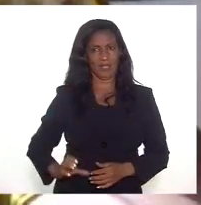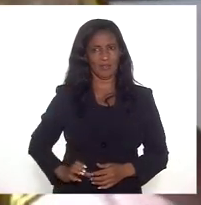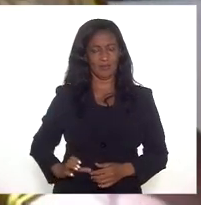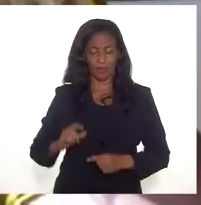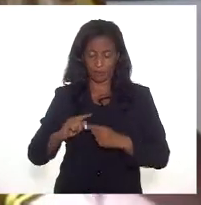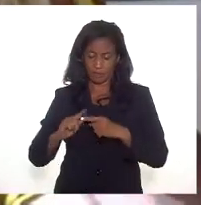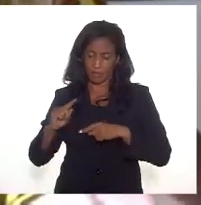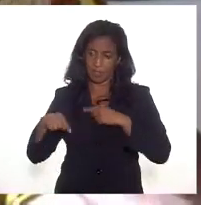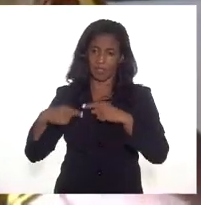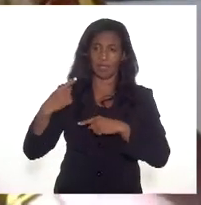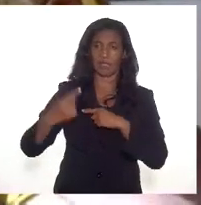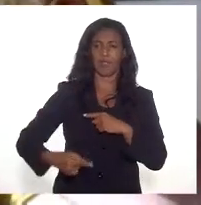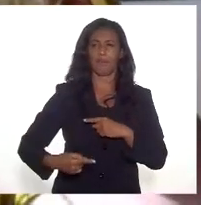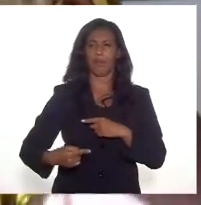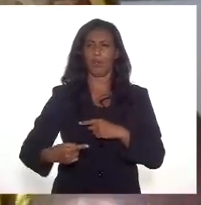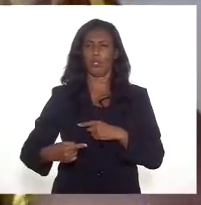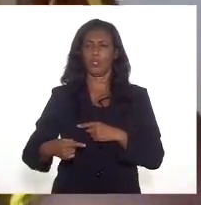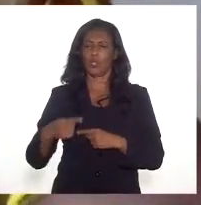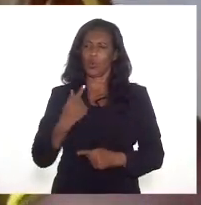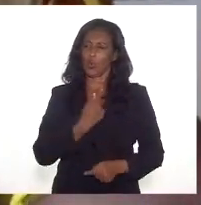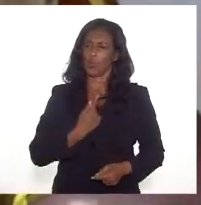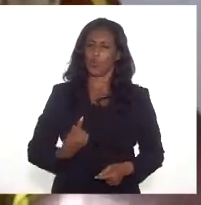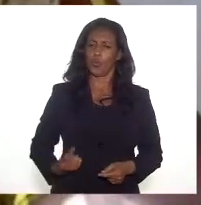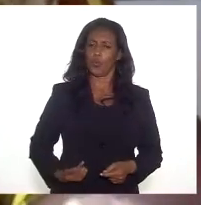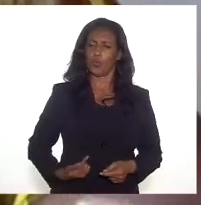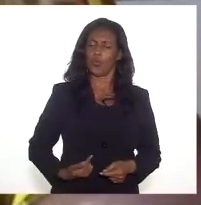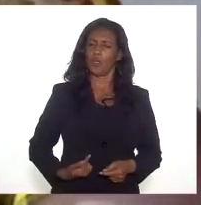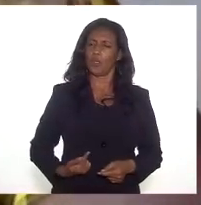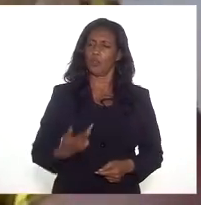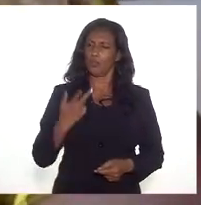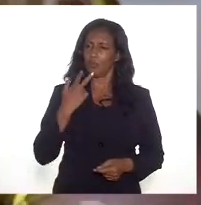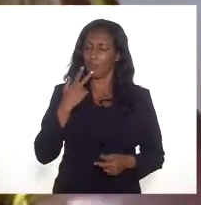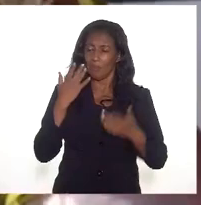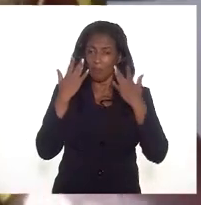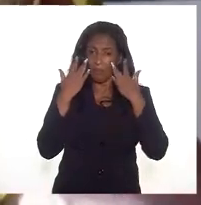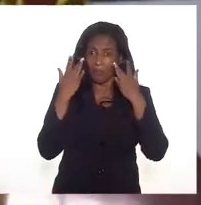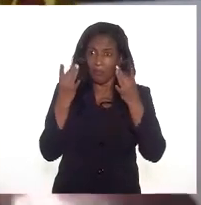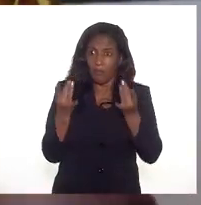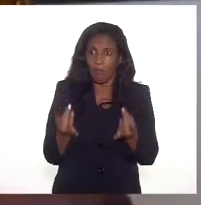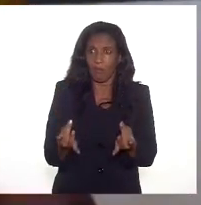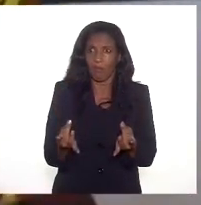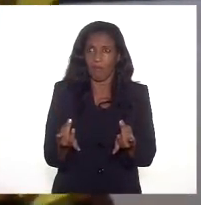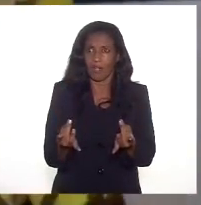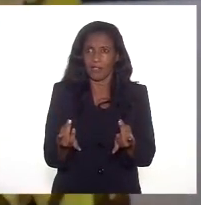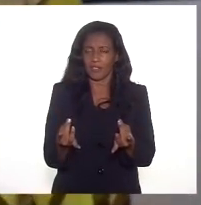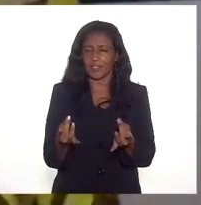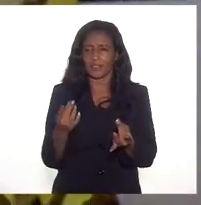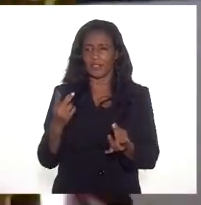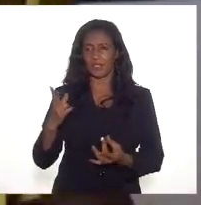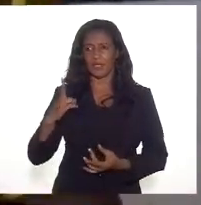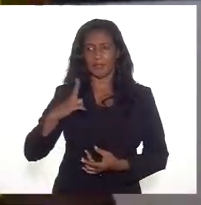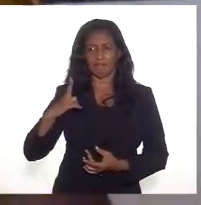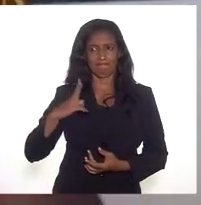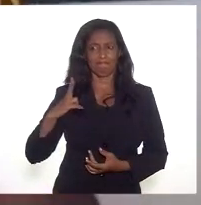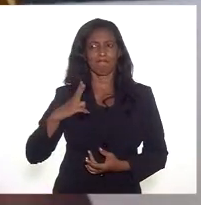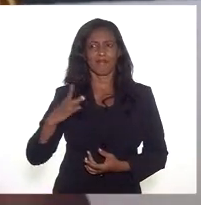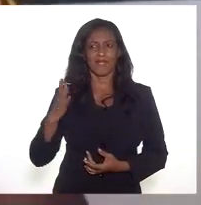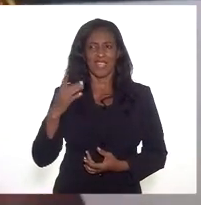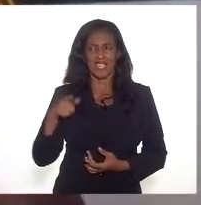posteriori, uma requalificação do governador, onde fica nítido que entes privados tinham